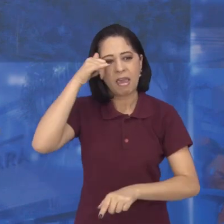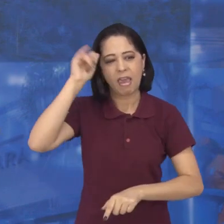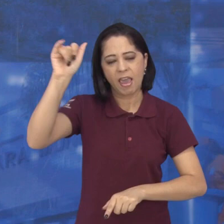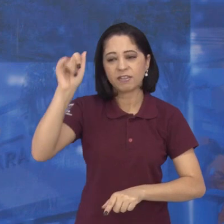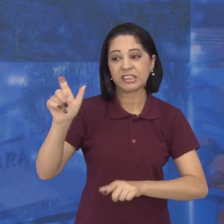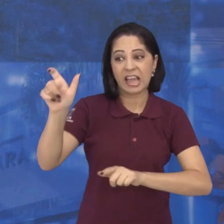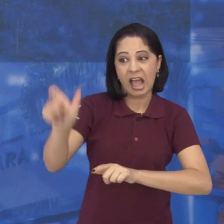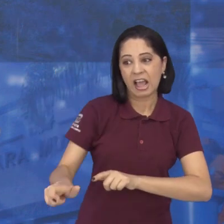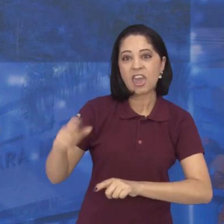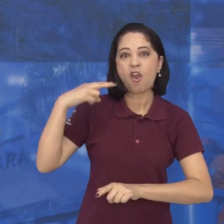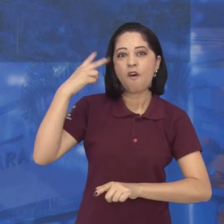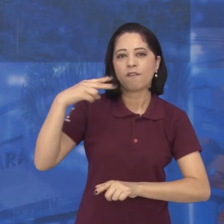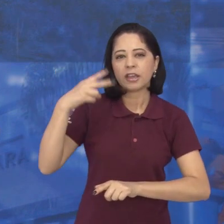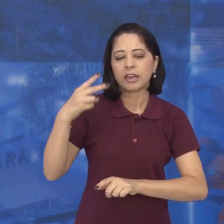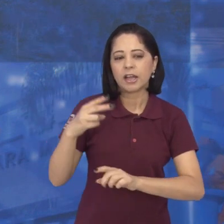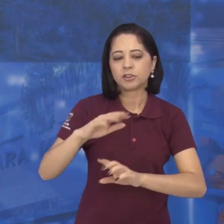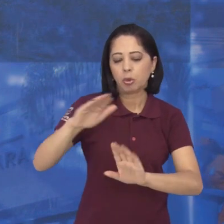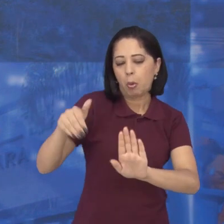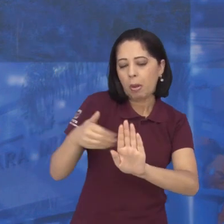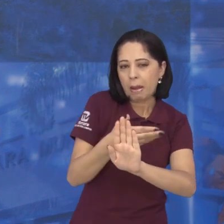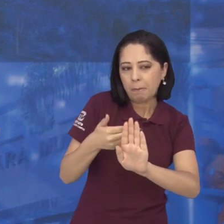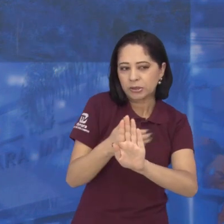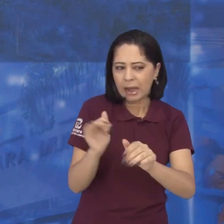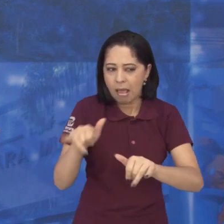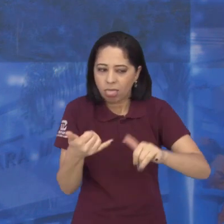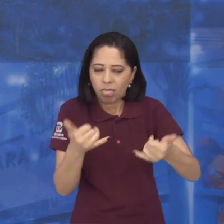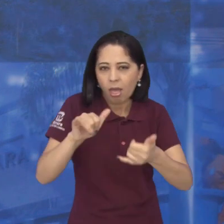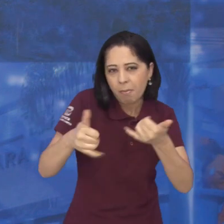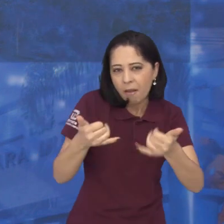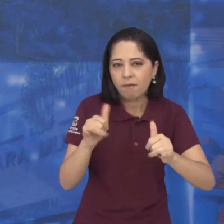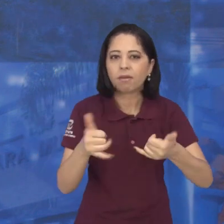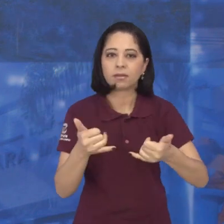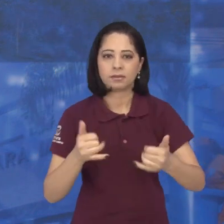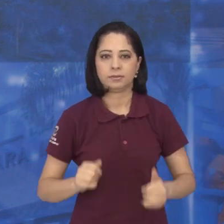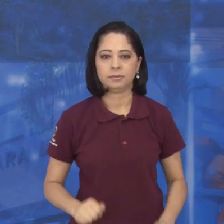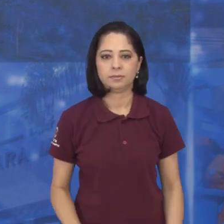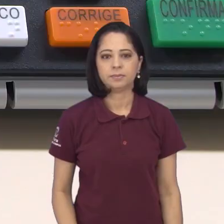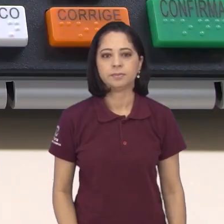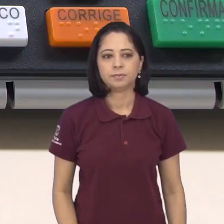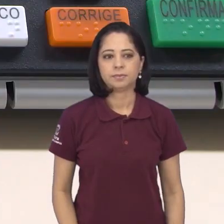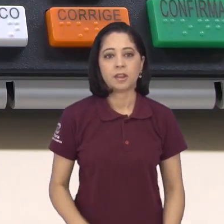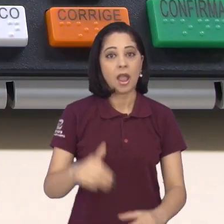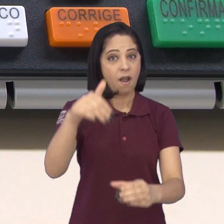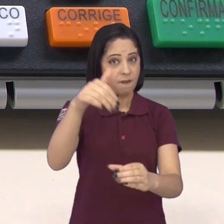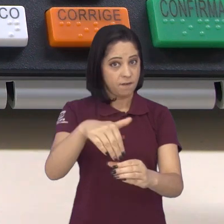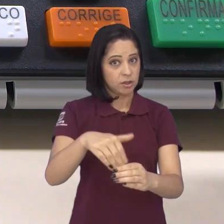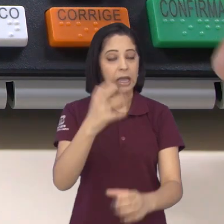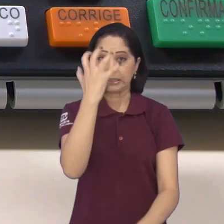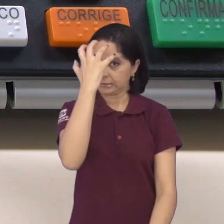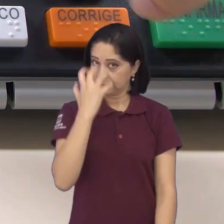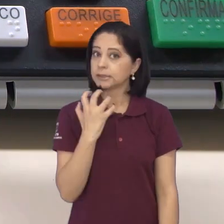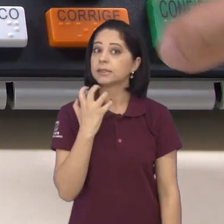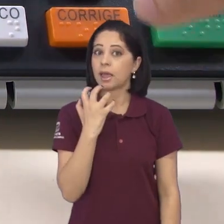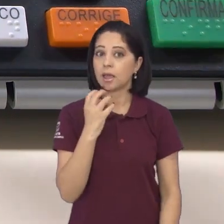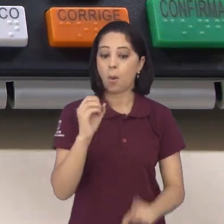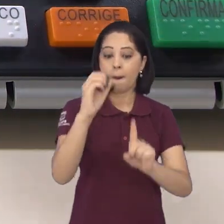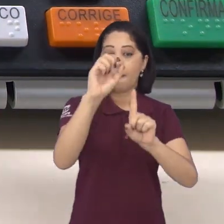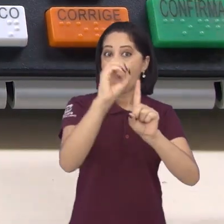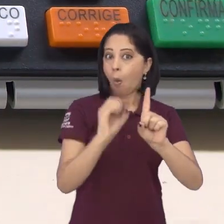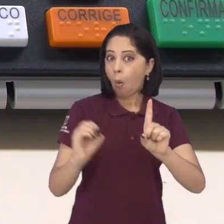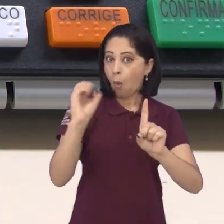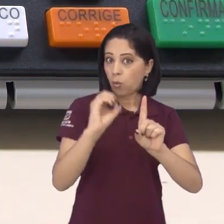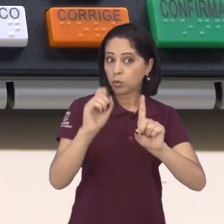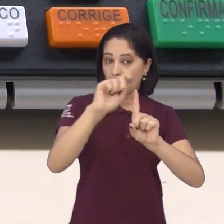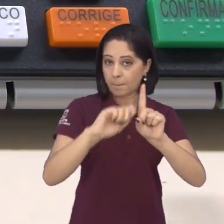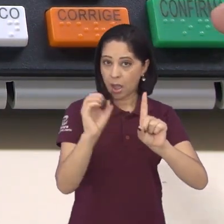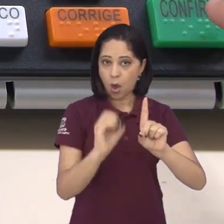pública seja usada para beneficiar partidos ou candidatos. Eleição é assunto sério. Em outubro,